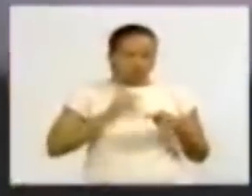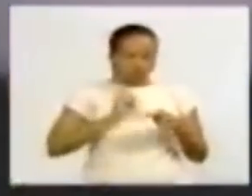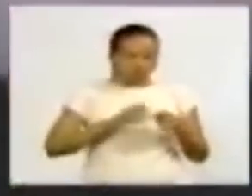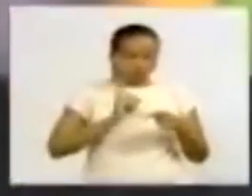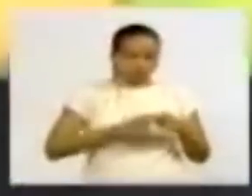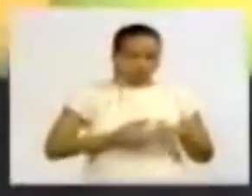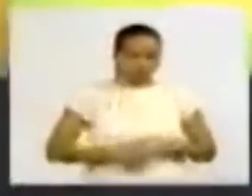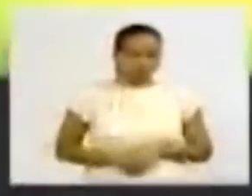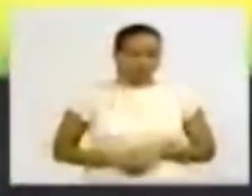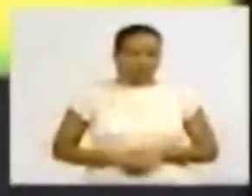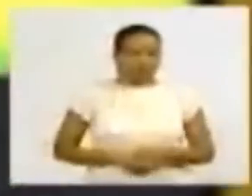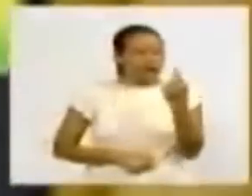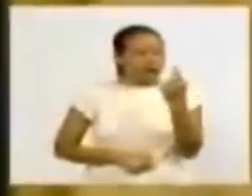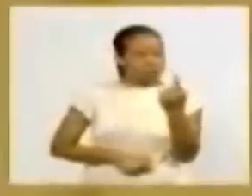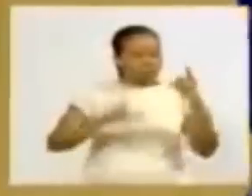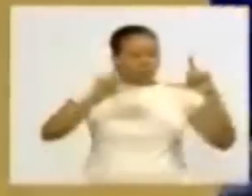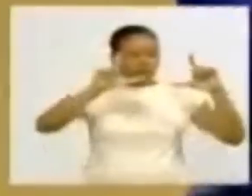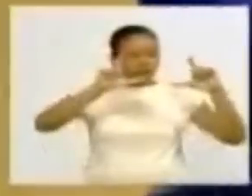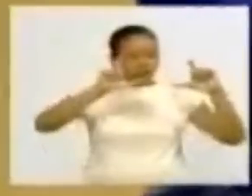Porque a única fotografia